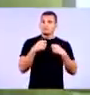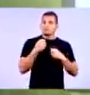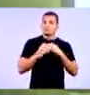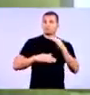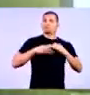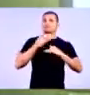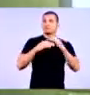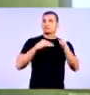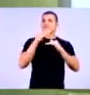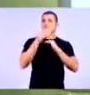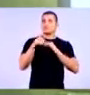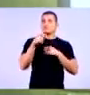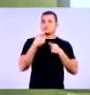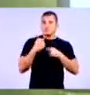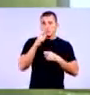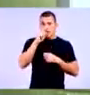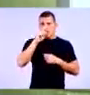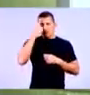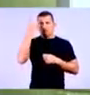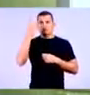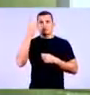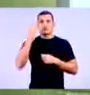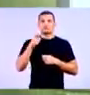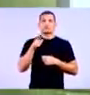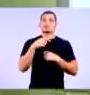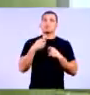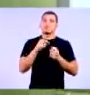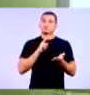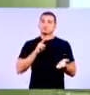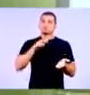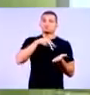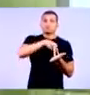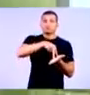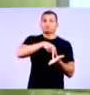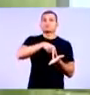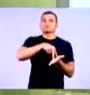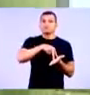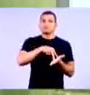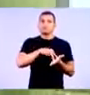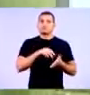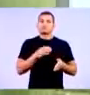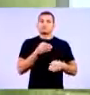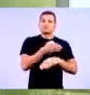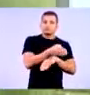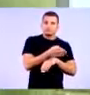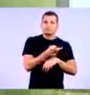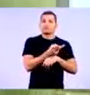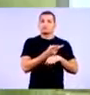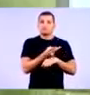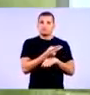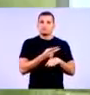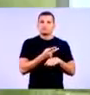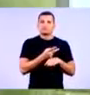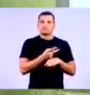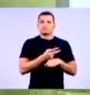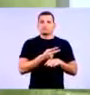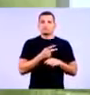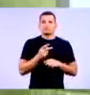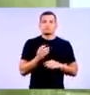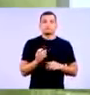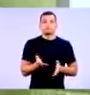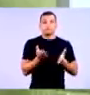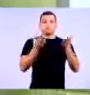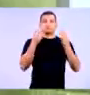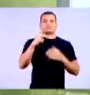desenvolver, você tem que criar, você tem que posicionar-se, guiar-se e procurar e construir o seu conhecimento. Todos os